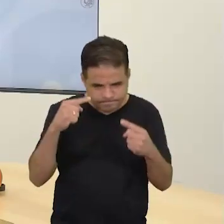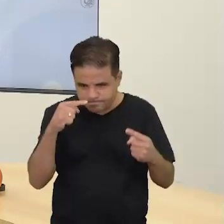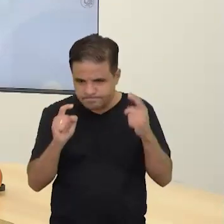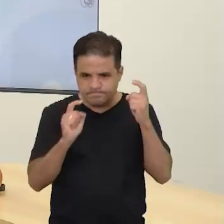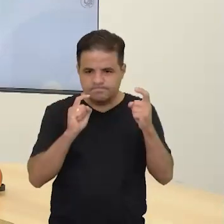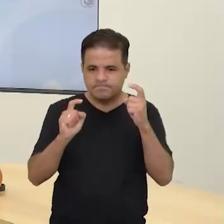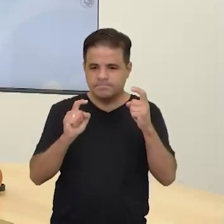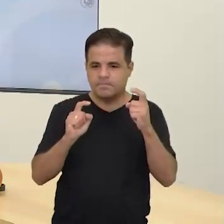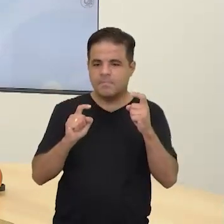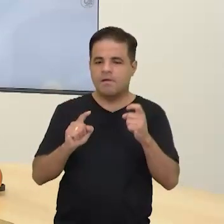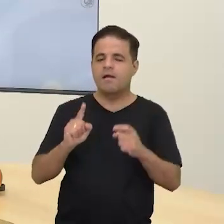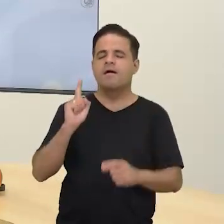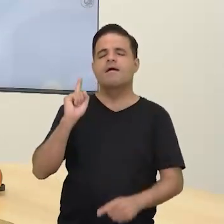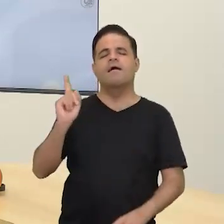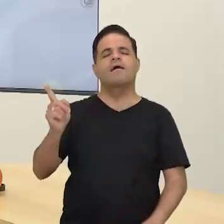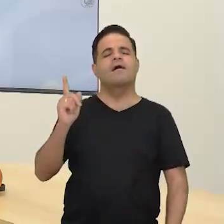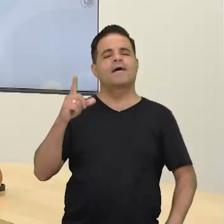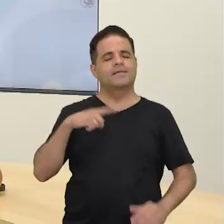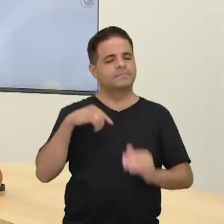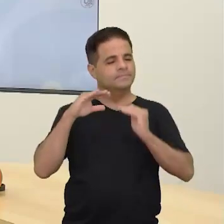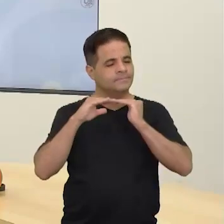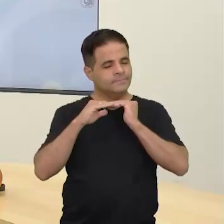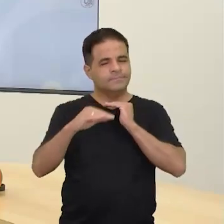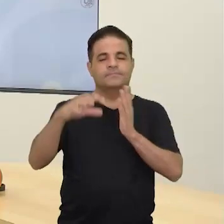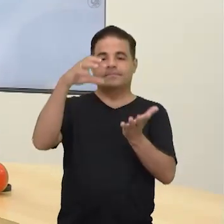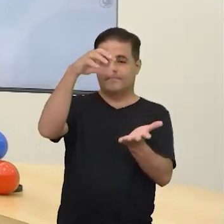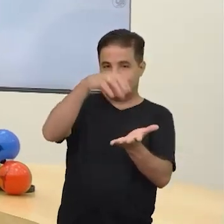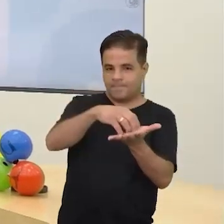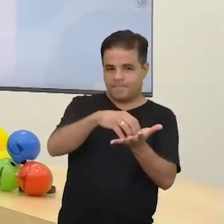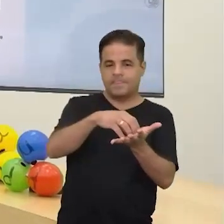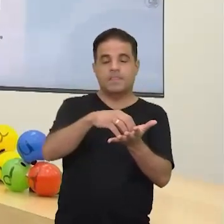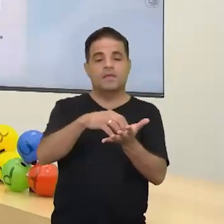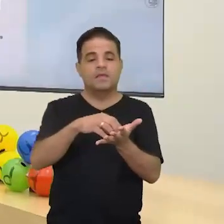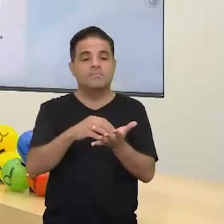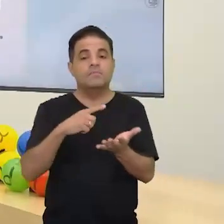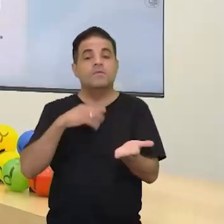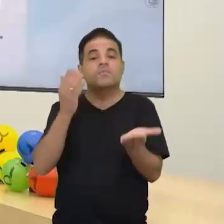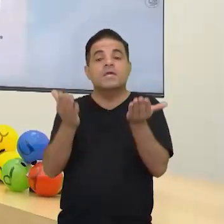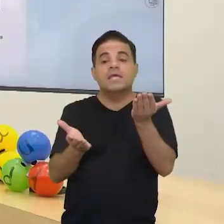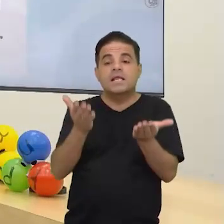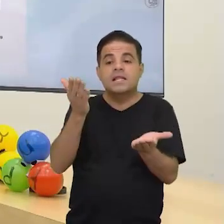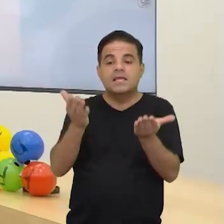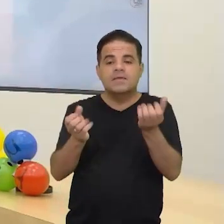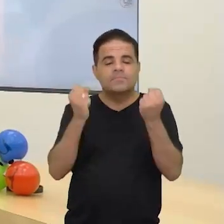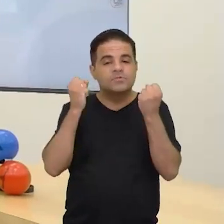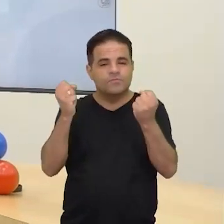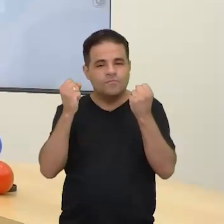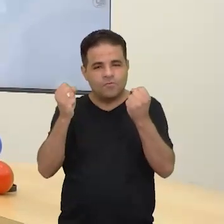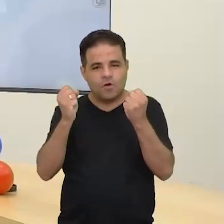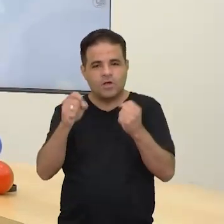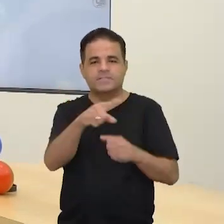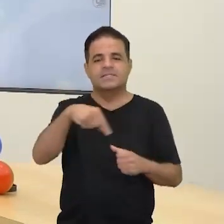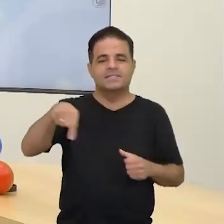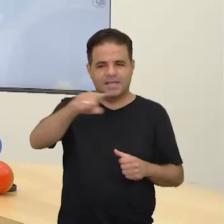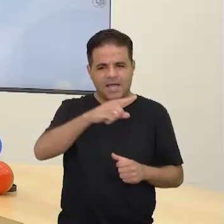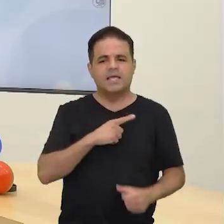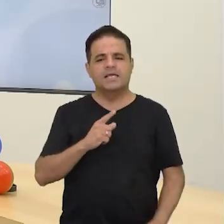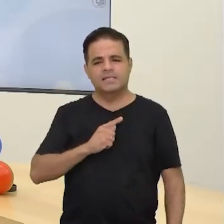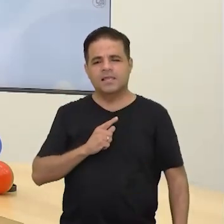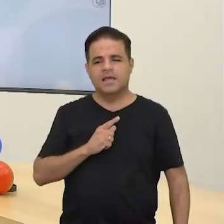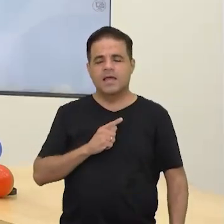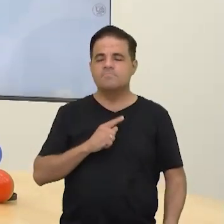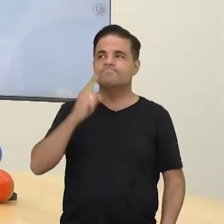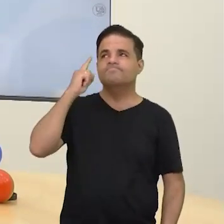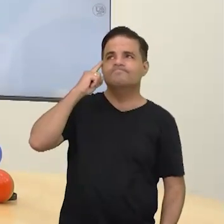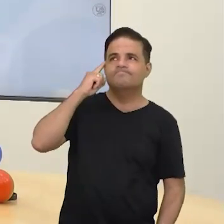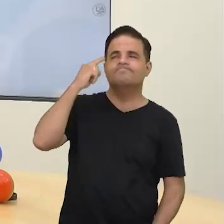assim, então se existe a estabilidade do núcleo, então está existindo algum equilíbrio de forças ali, no caso. Beleza? E aí